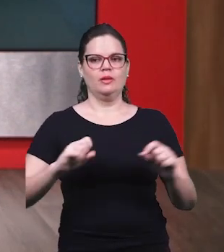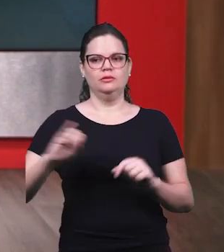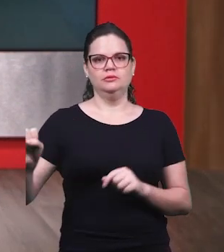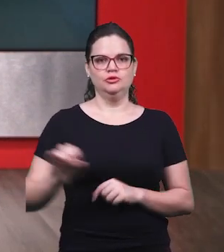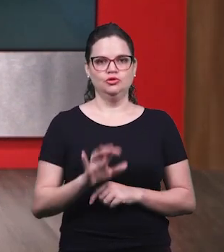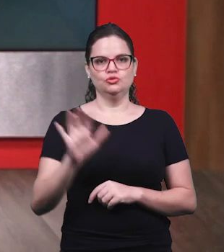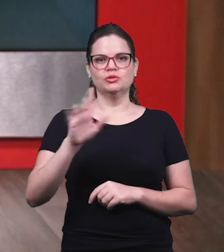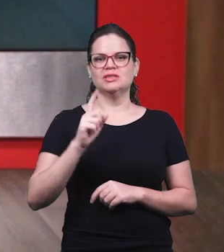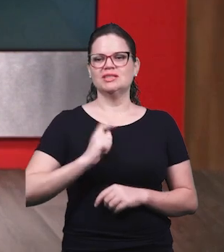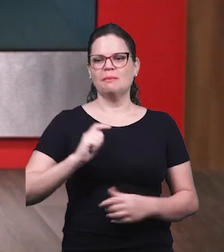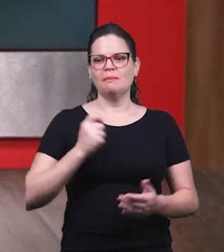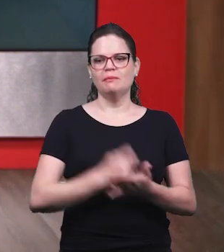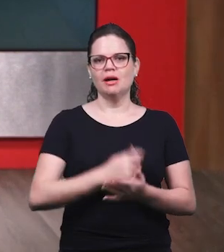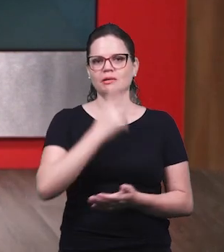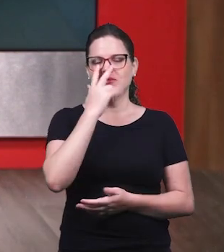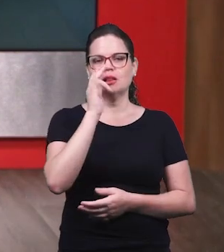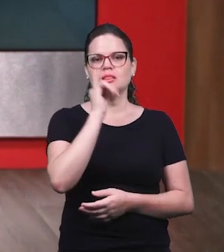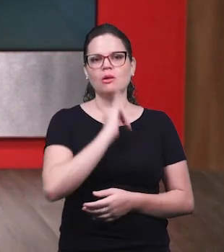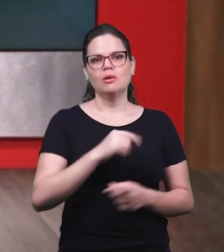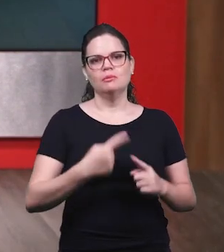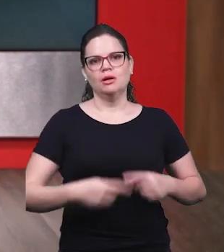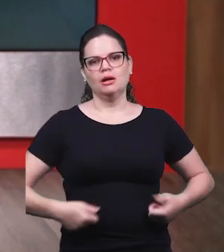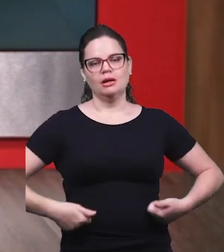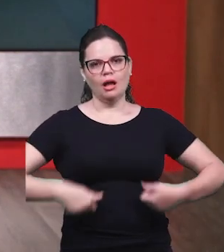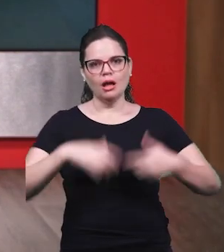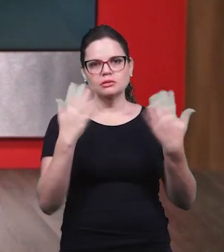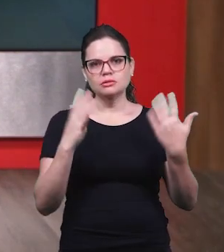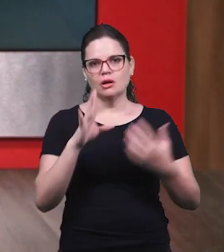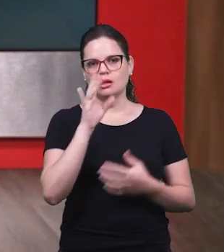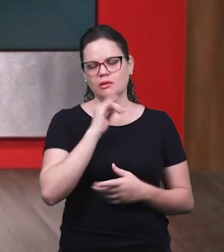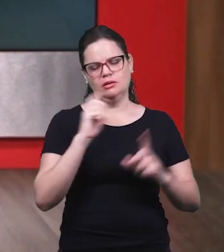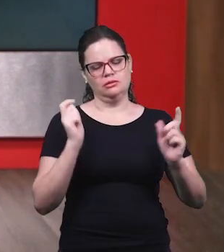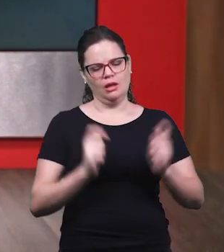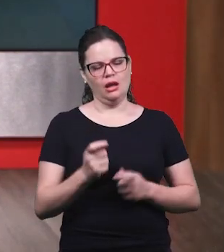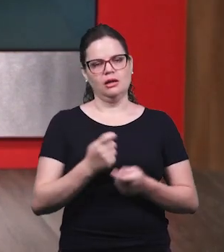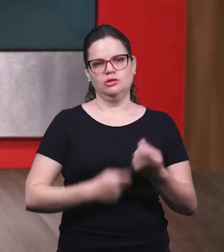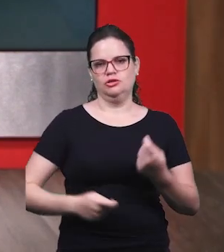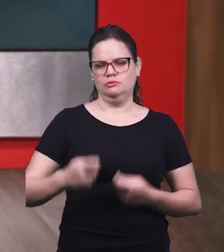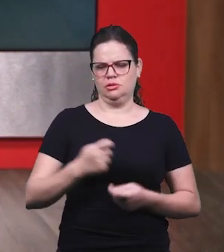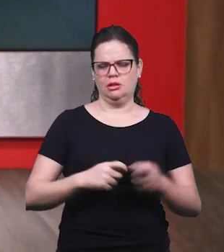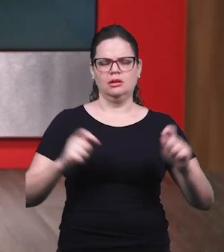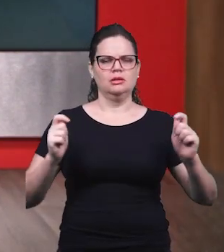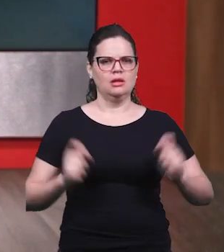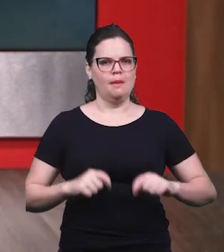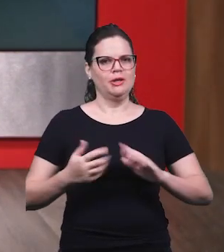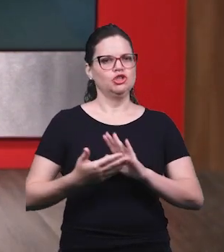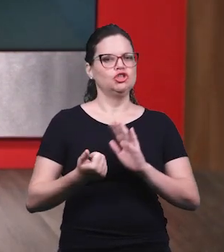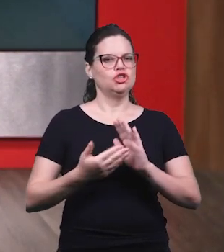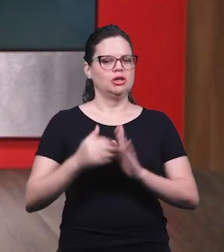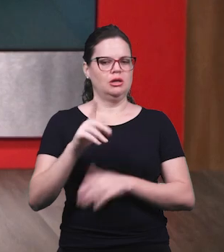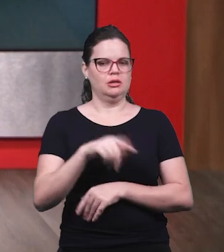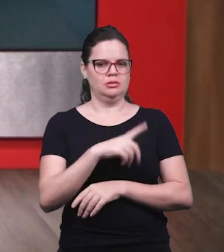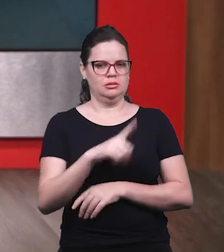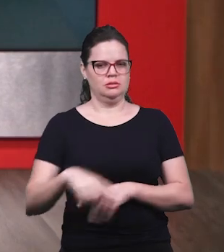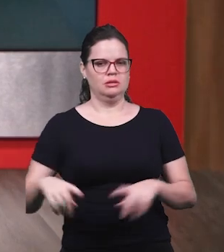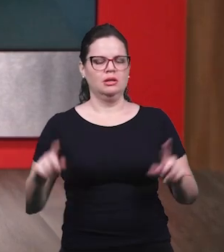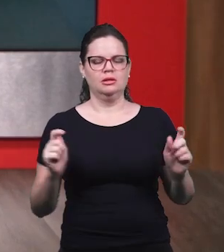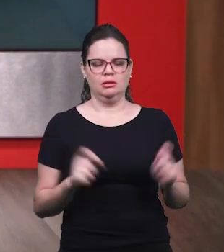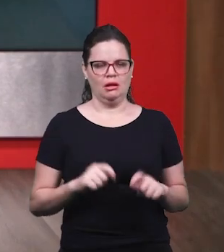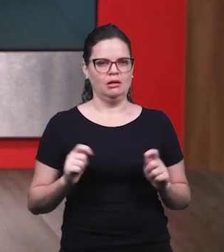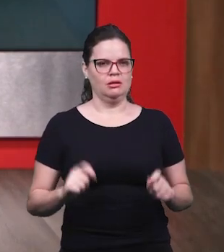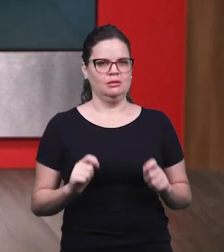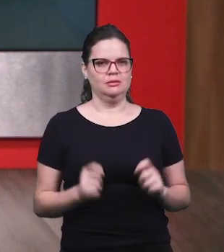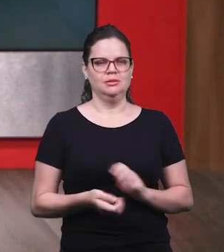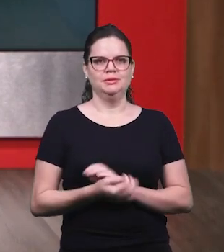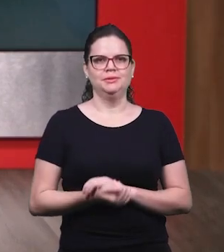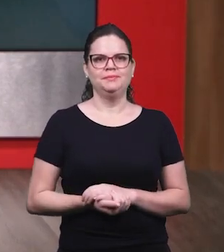despesa supérflua. E isso você pode administrar perfeitamente essa